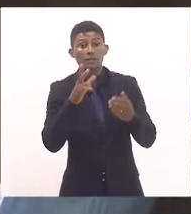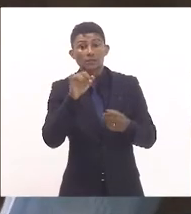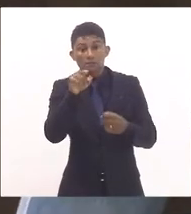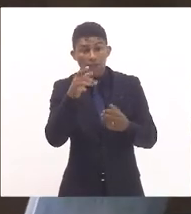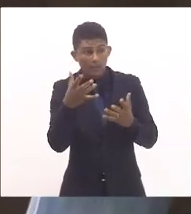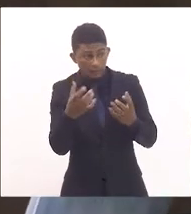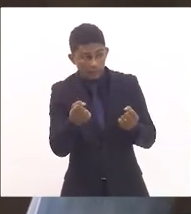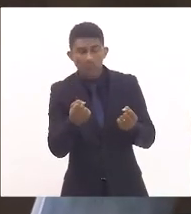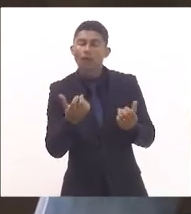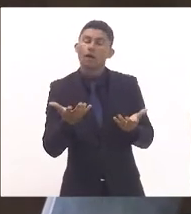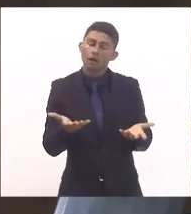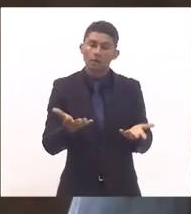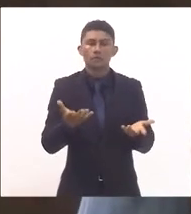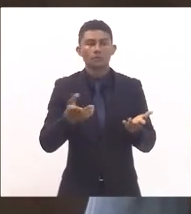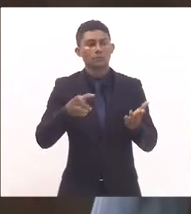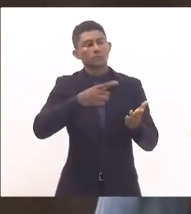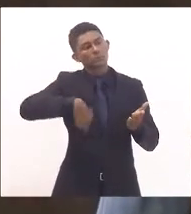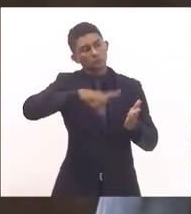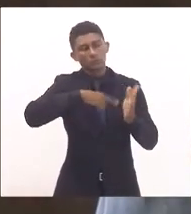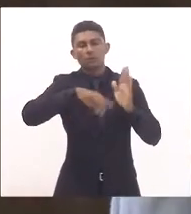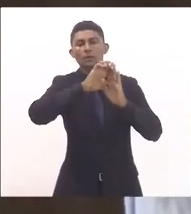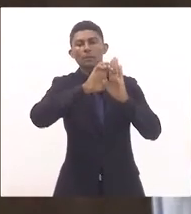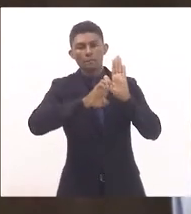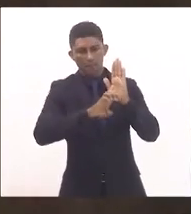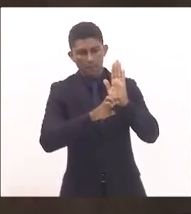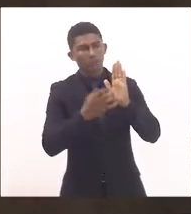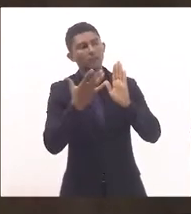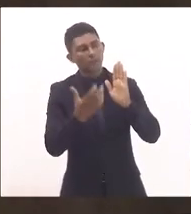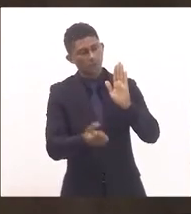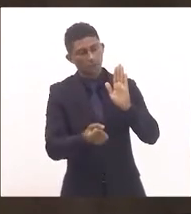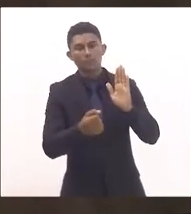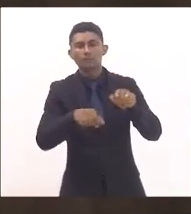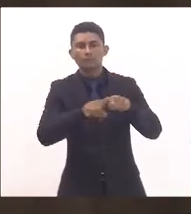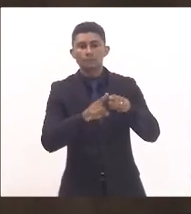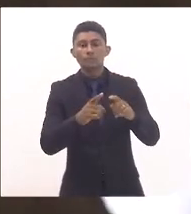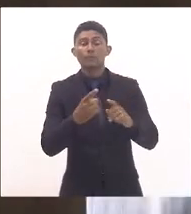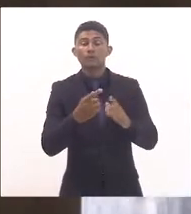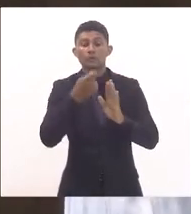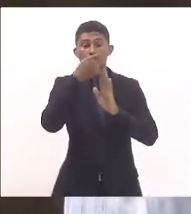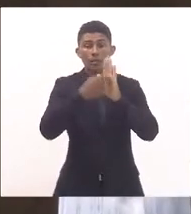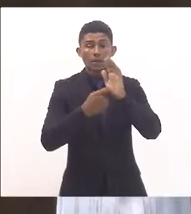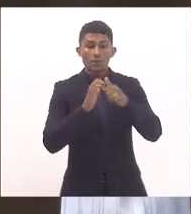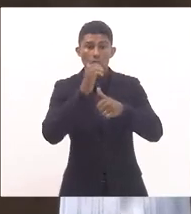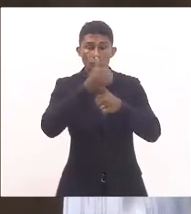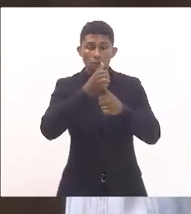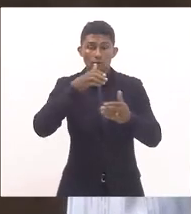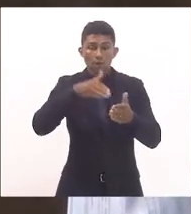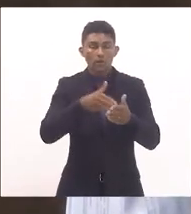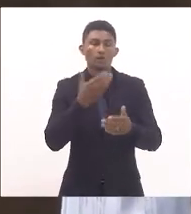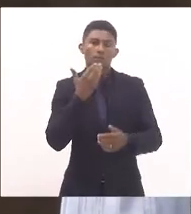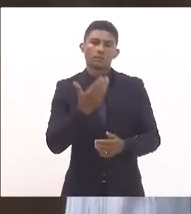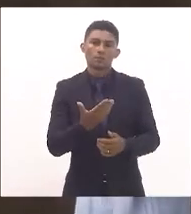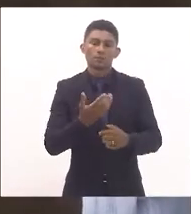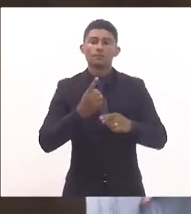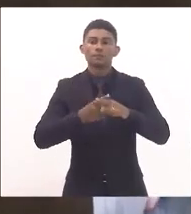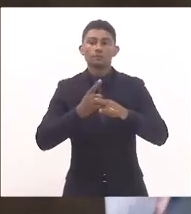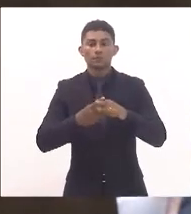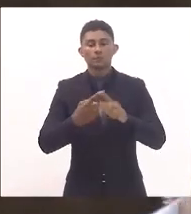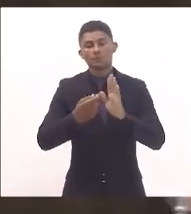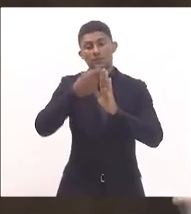pela constitucionalidade com emendas, concluindo por substitutivo, e pedindo forma final de redação no acordo de que os textos